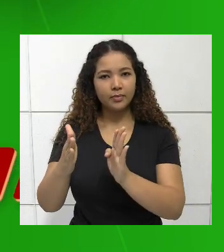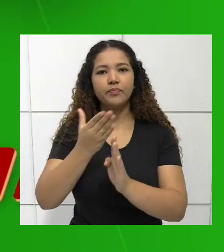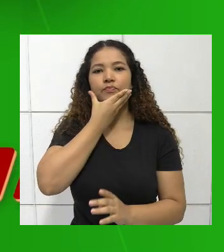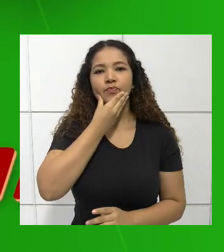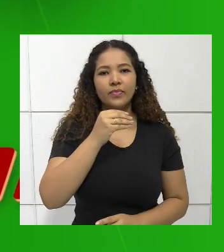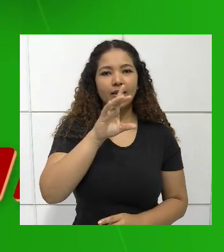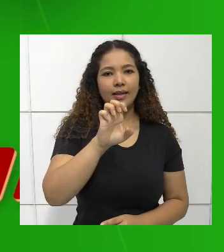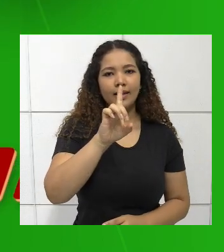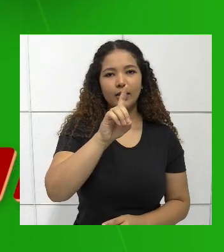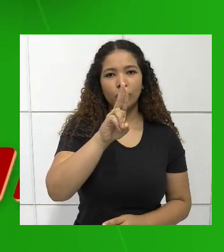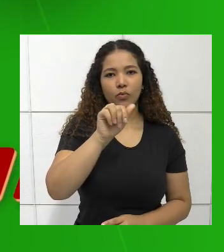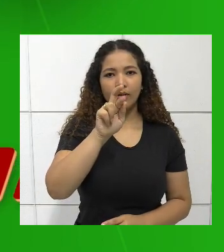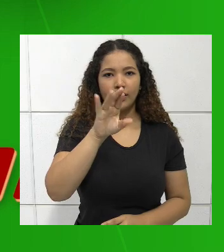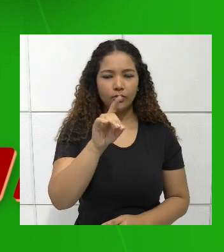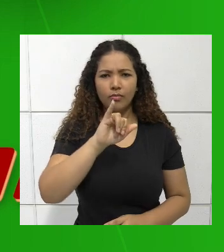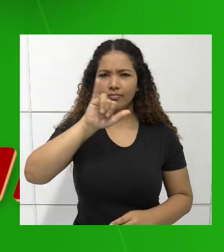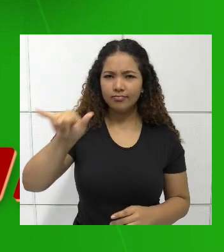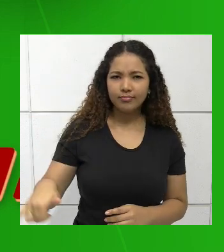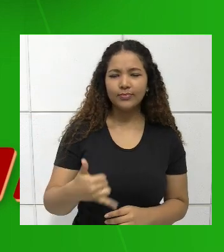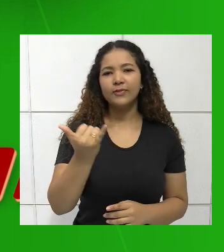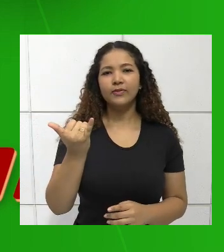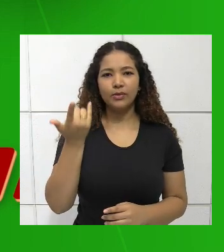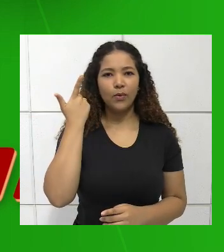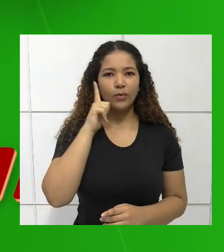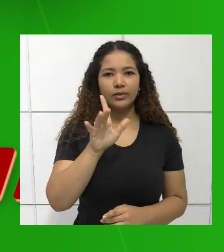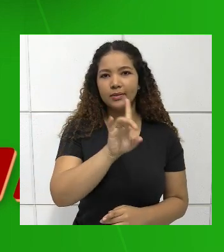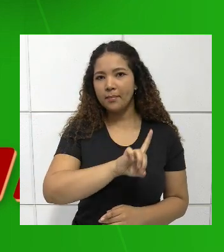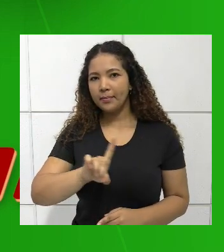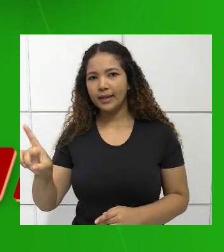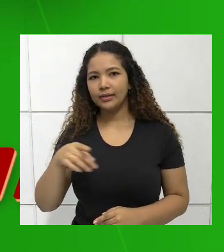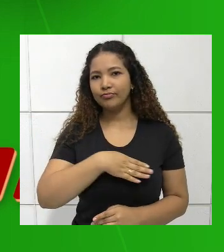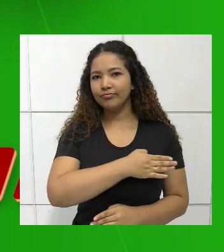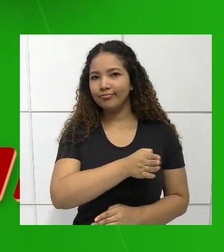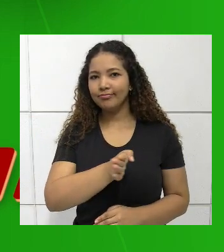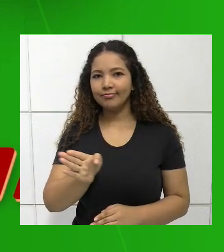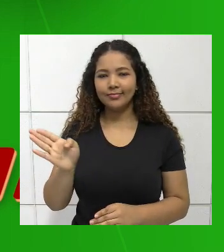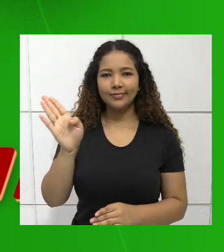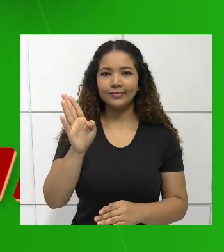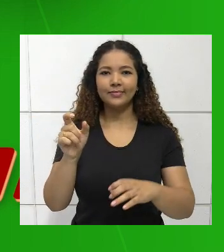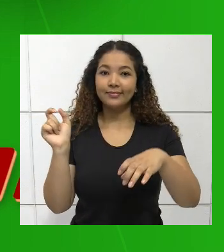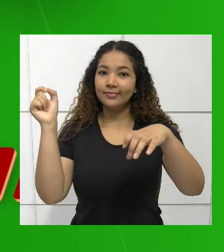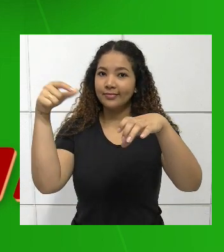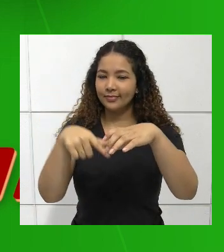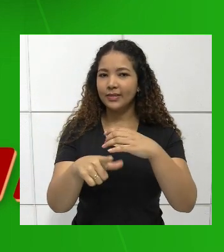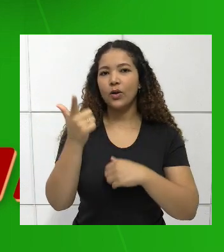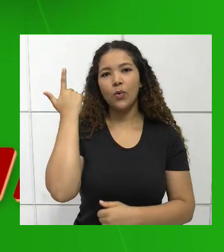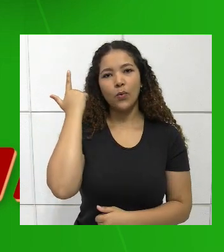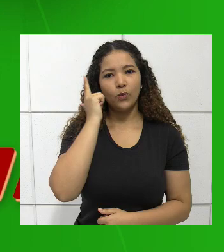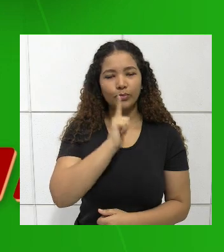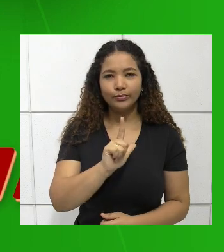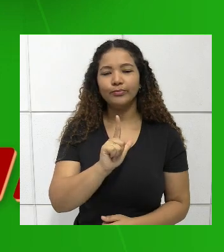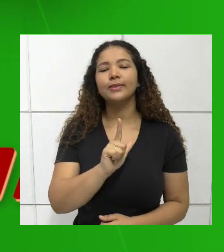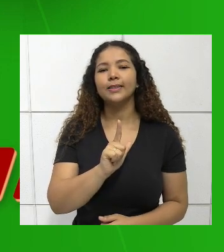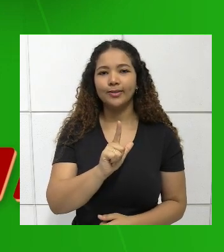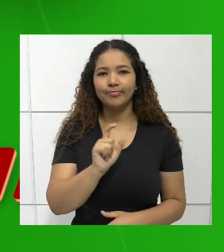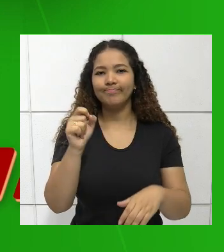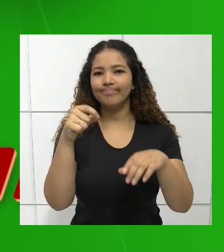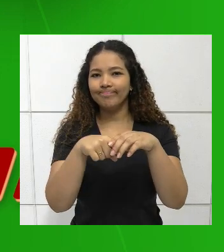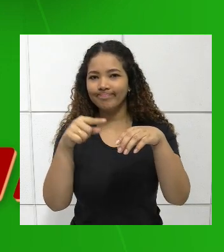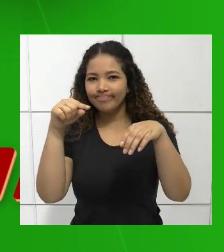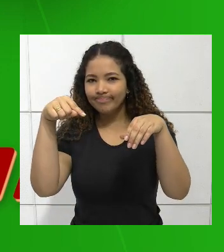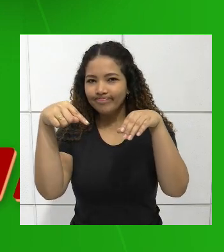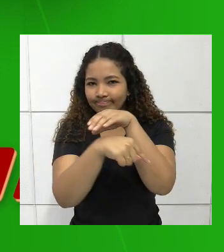Belo aproveitou o cruzamento da direita e deu uma linda puxeta, mandando a bola no